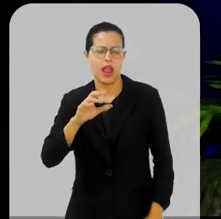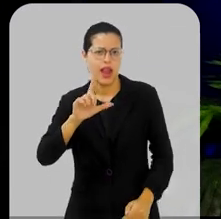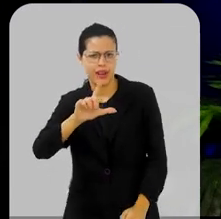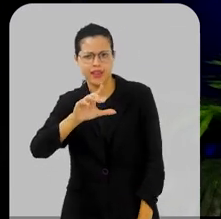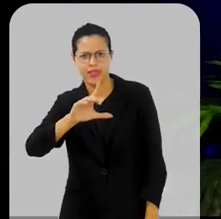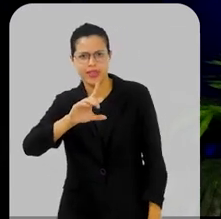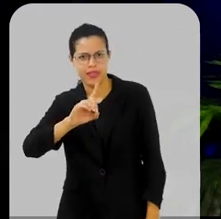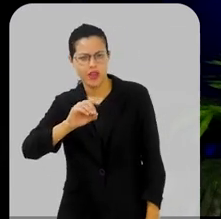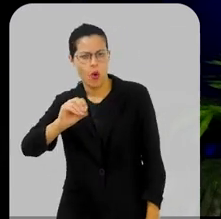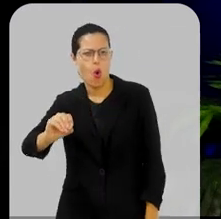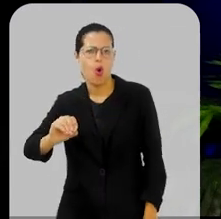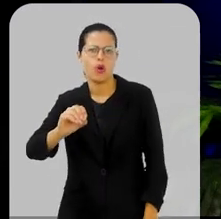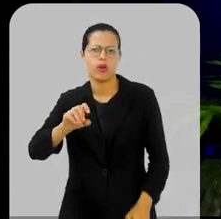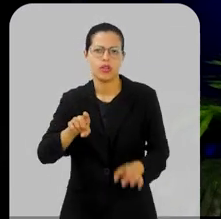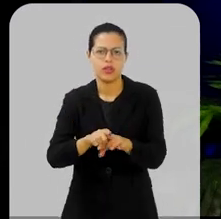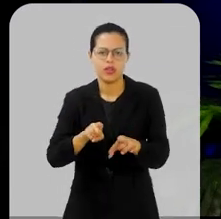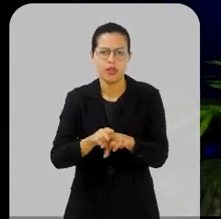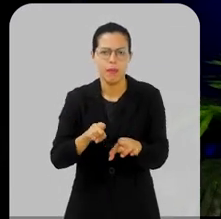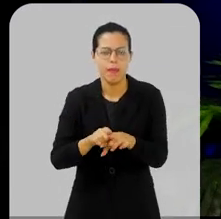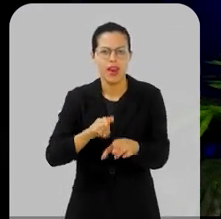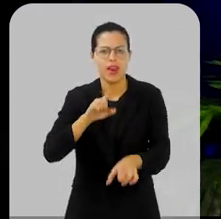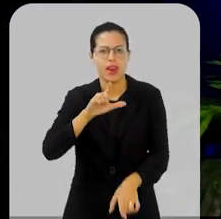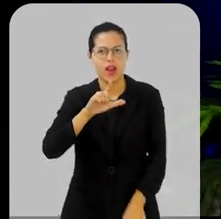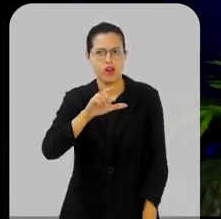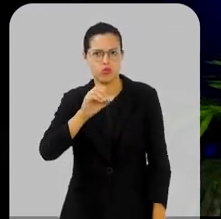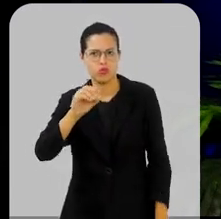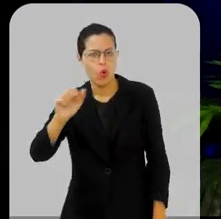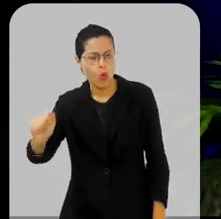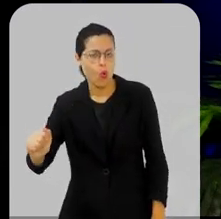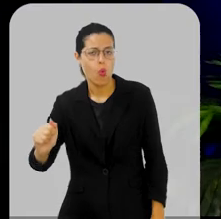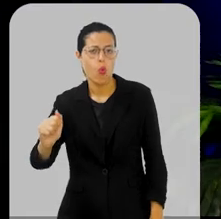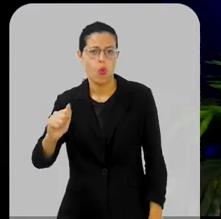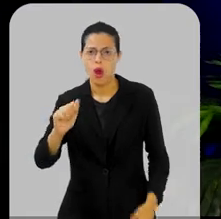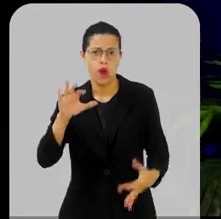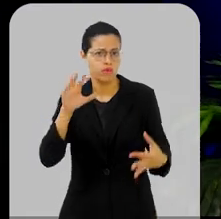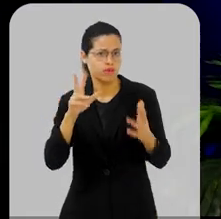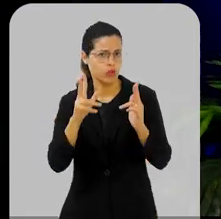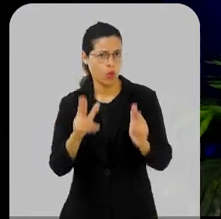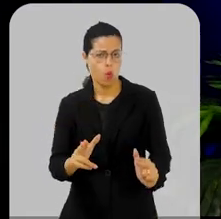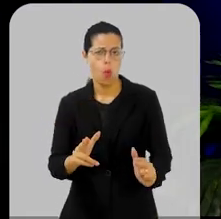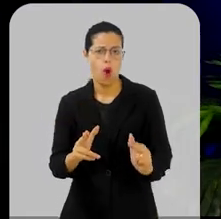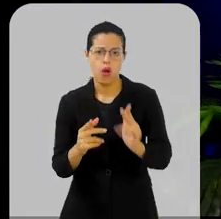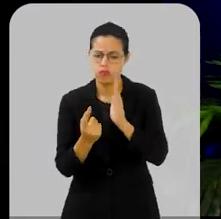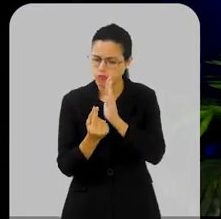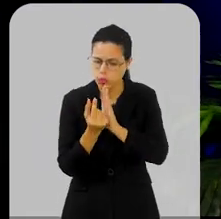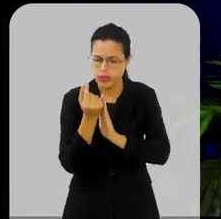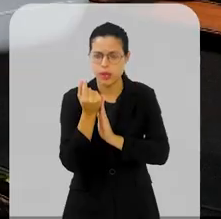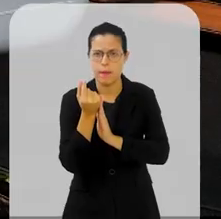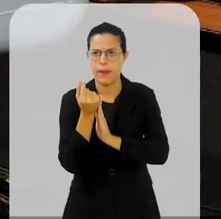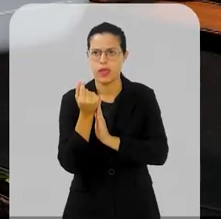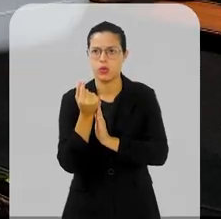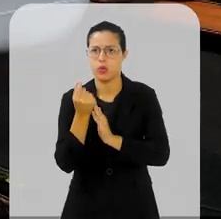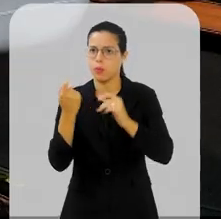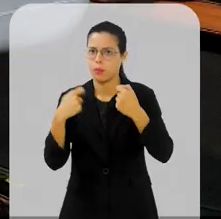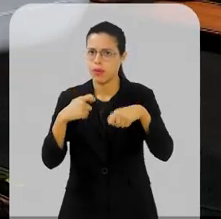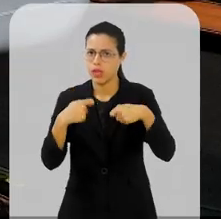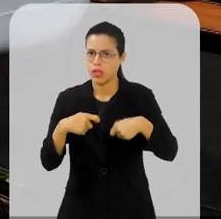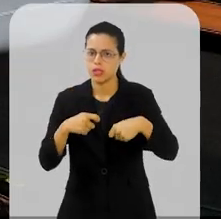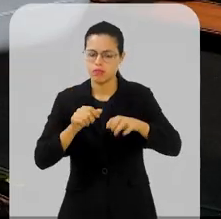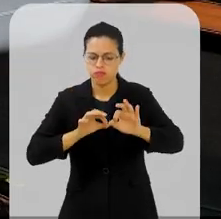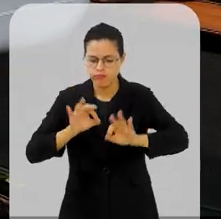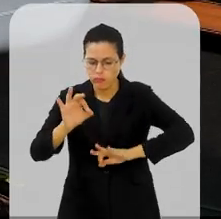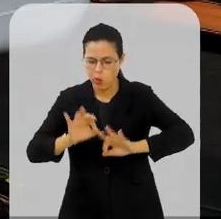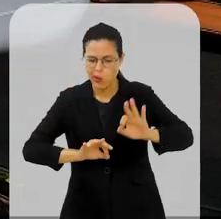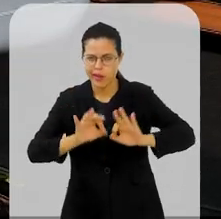a LDO e a LOA, quer dizer, o planejamento, depois a cadeia, é a mesma coisa, guardadas as devidas proporções. Né? Então,